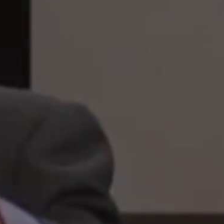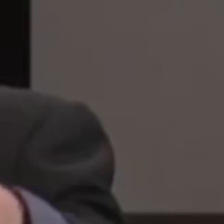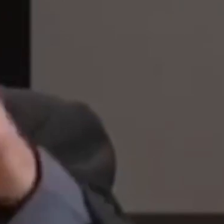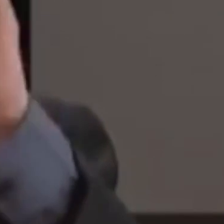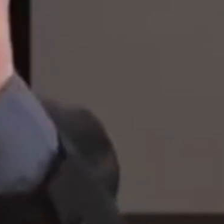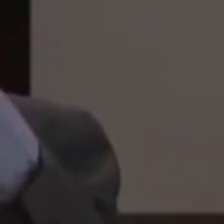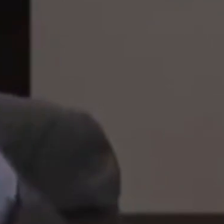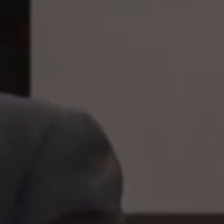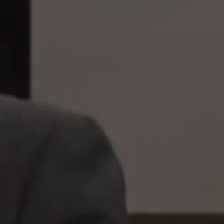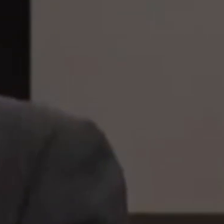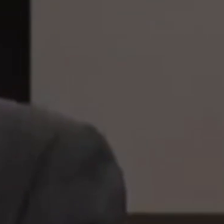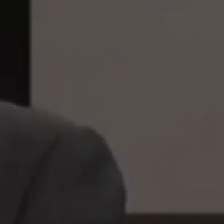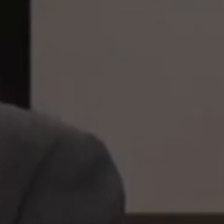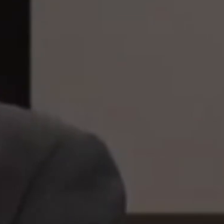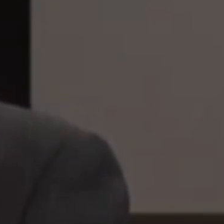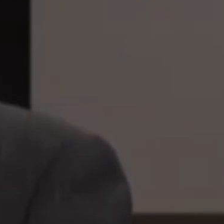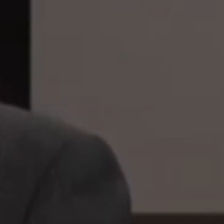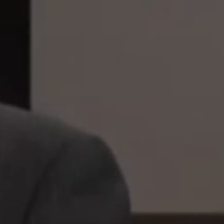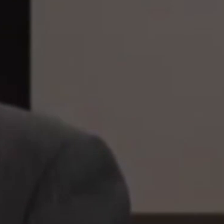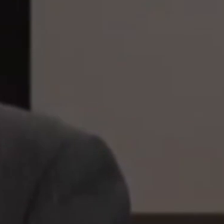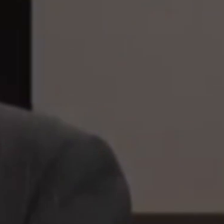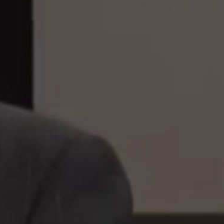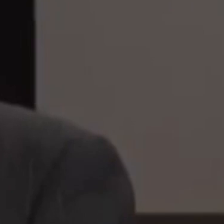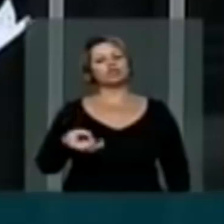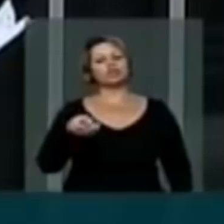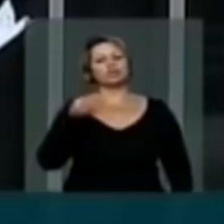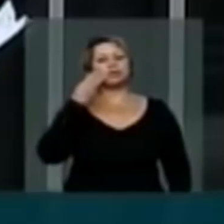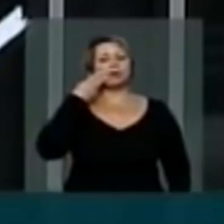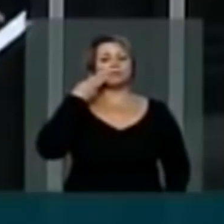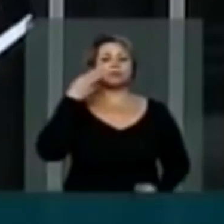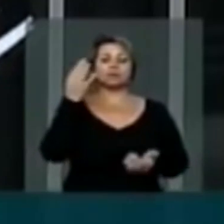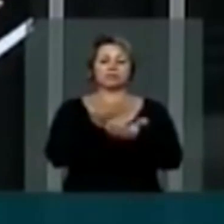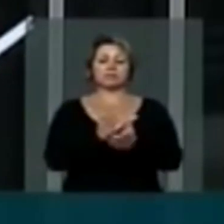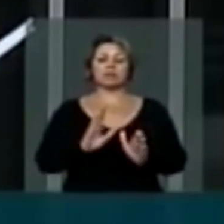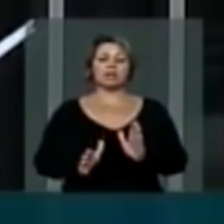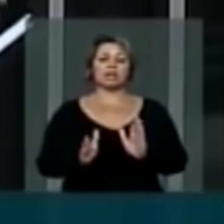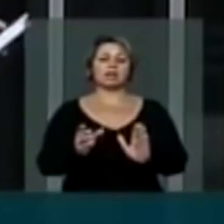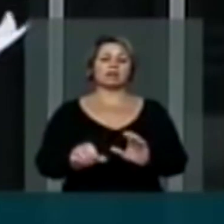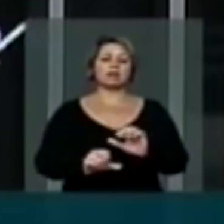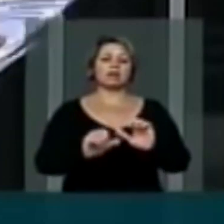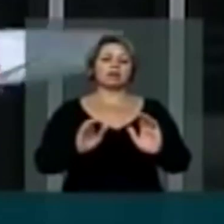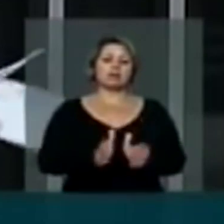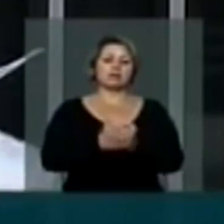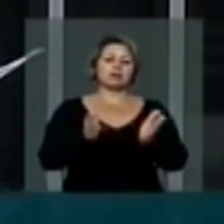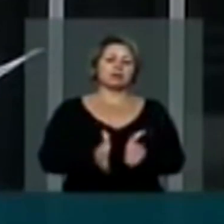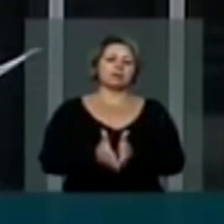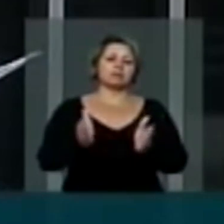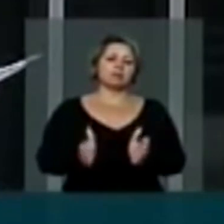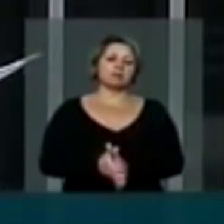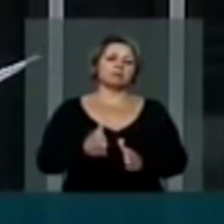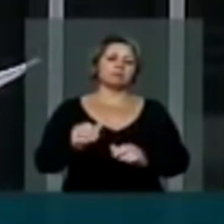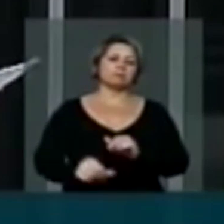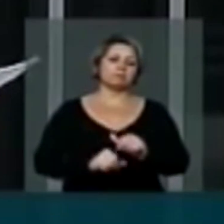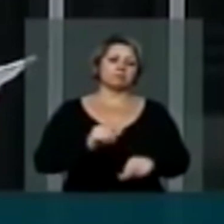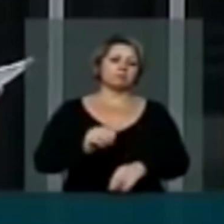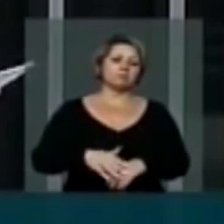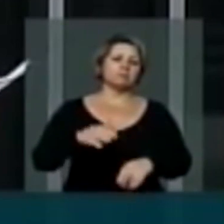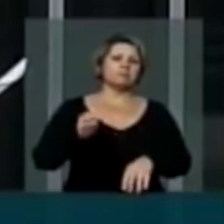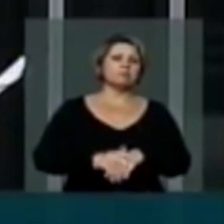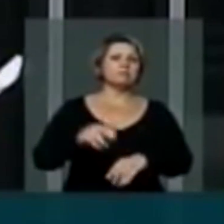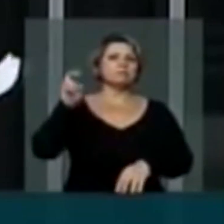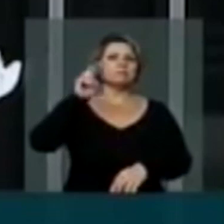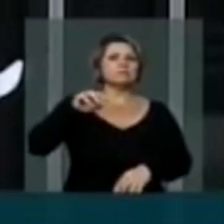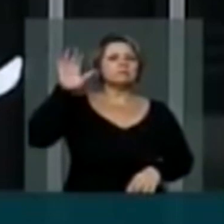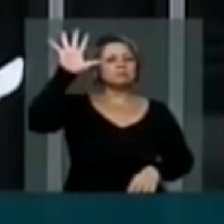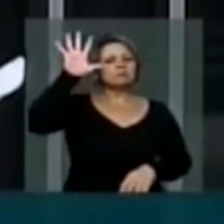piora nas últimas 48 horas e não resistiu Pedro Eugênio começou sua vida política na década de 70 quando